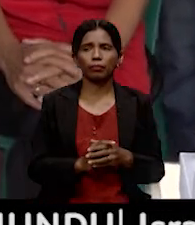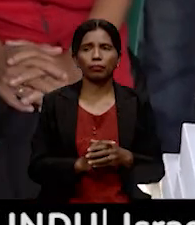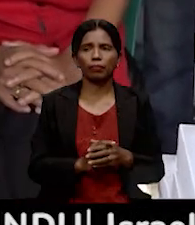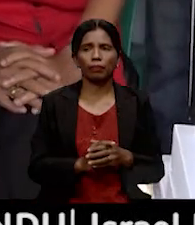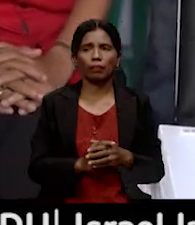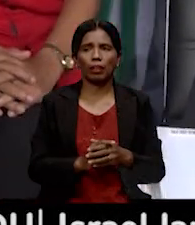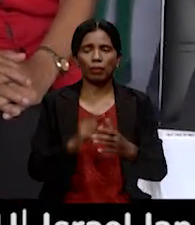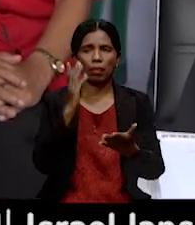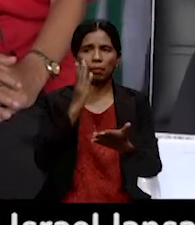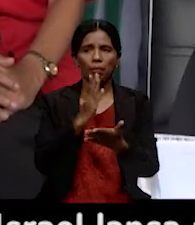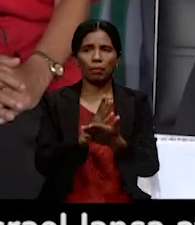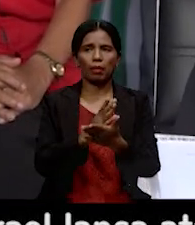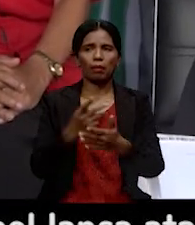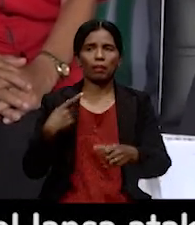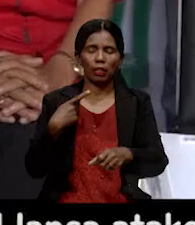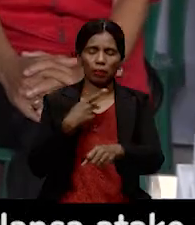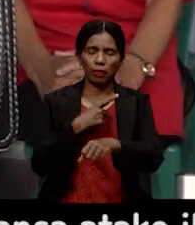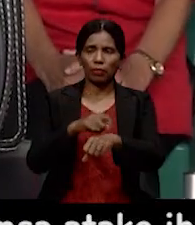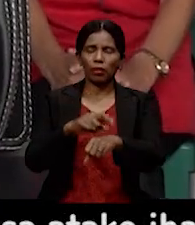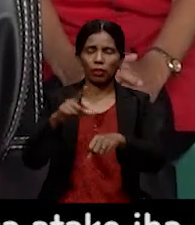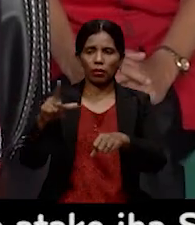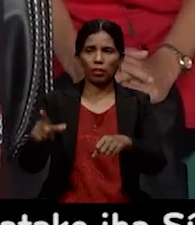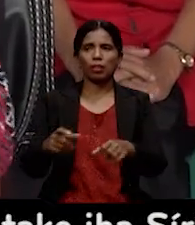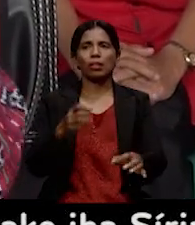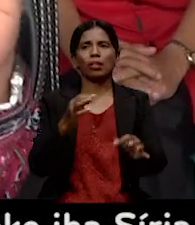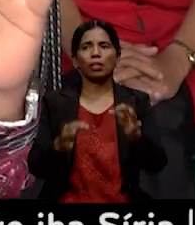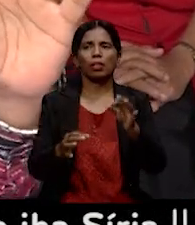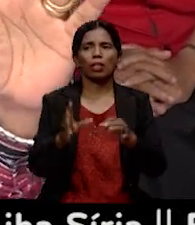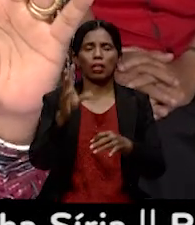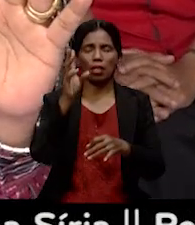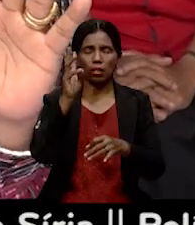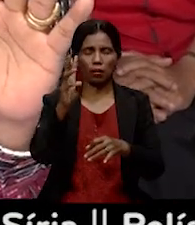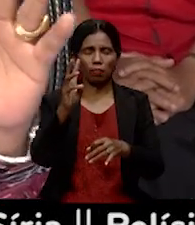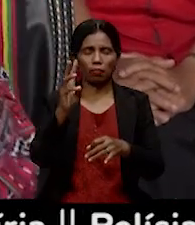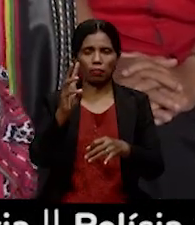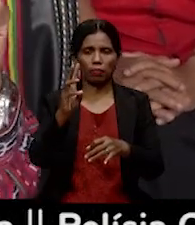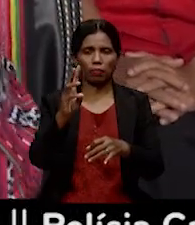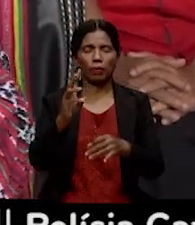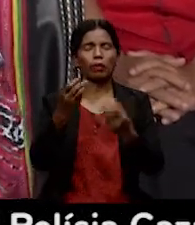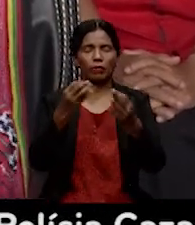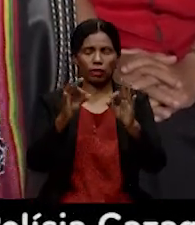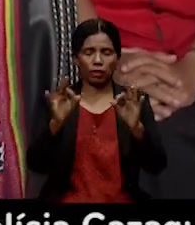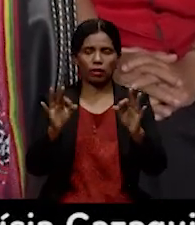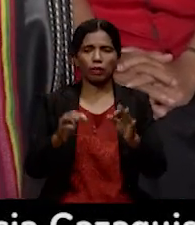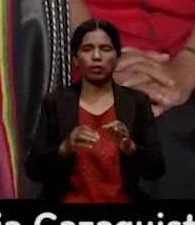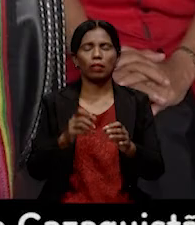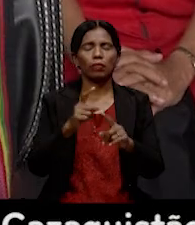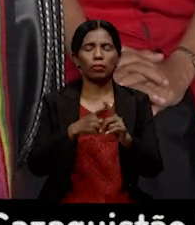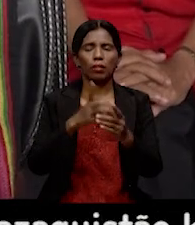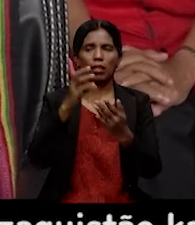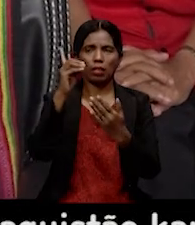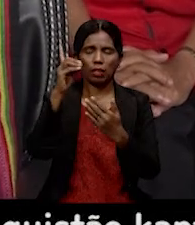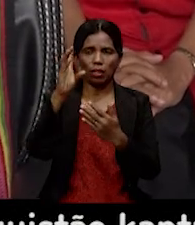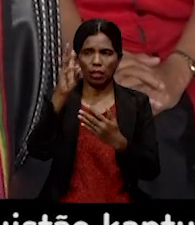dissolve parlamento nacional 6 meses antes ninha mandato né ramata e dane deit maca ini maka